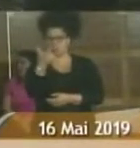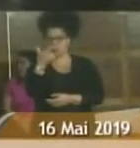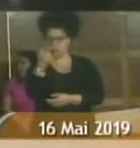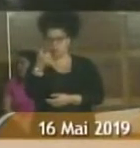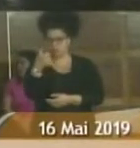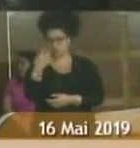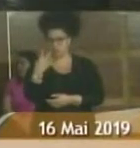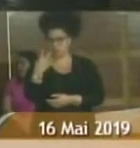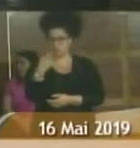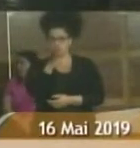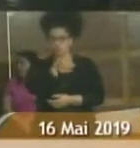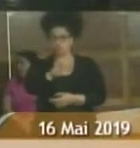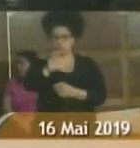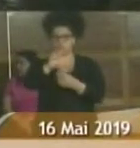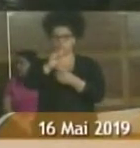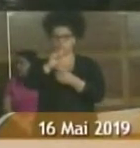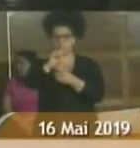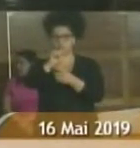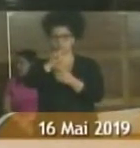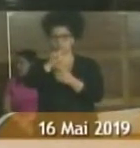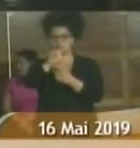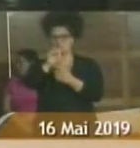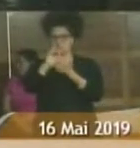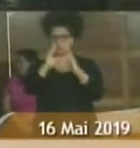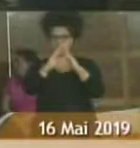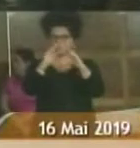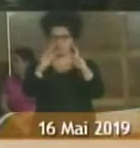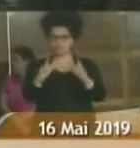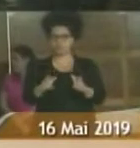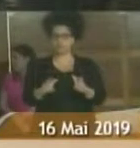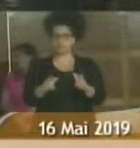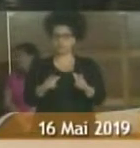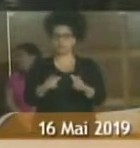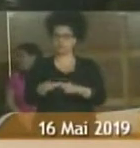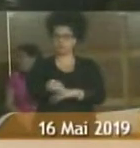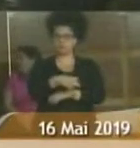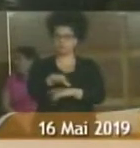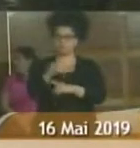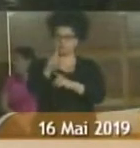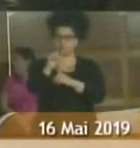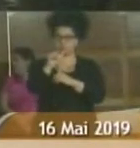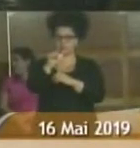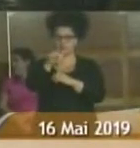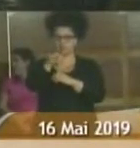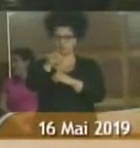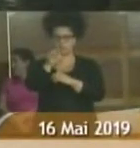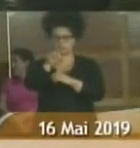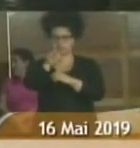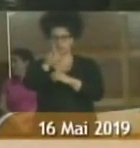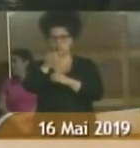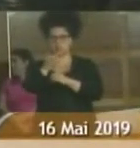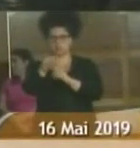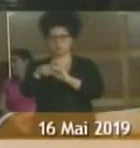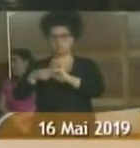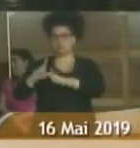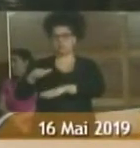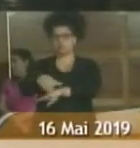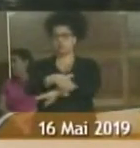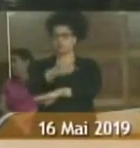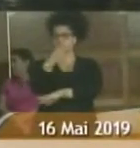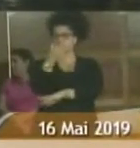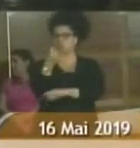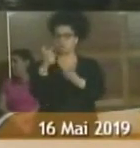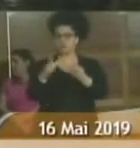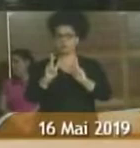75-30-56-2014, referente à ação de uso capião, cujo objeto refere-se ao imóvel situado à rua da Limeira, número 680, antiga rua 36, número 1,